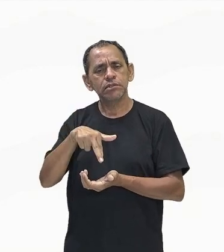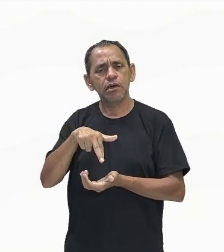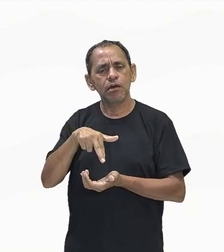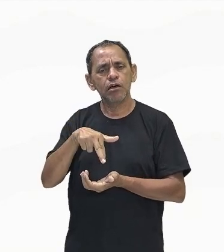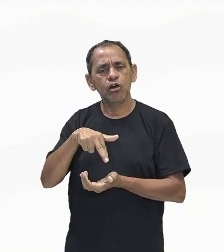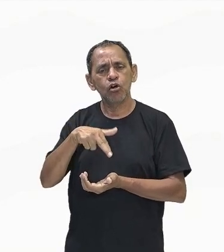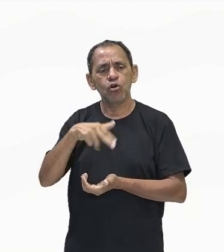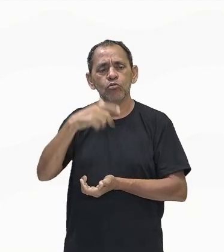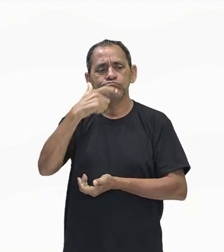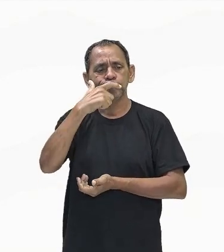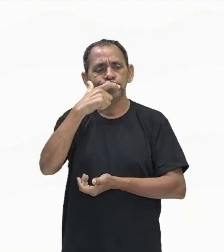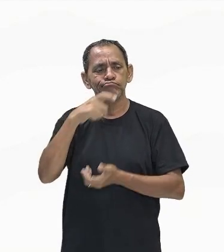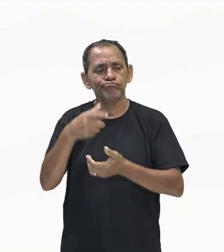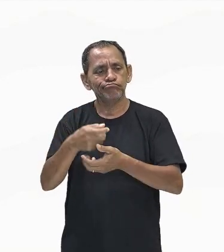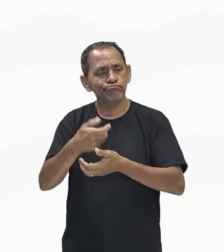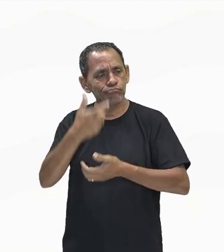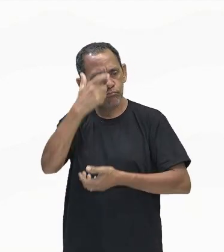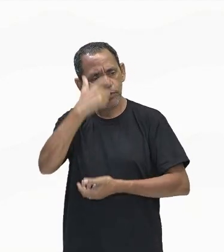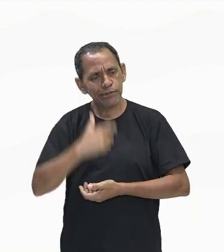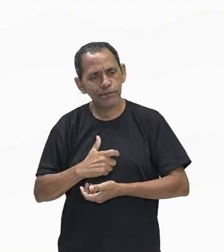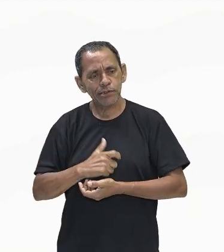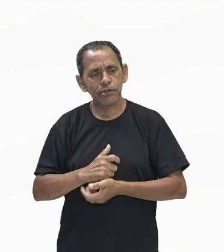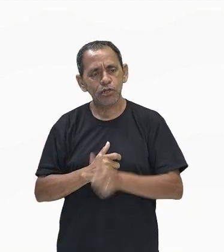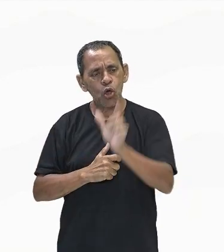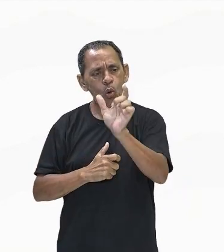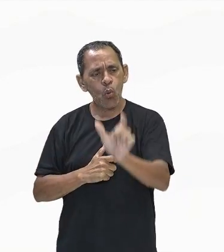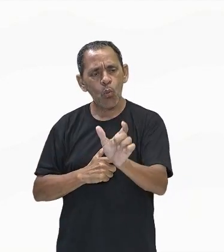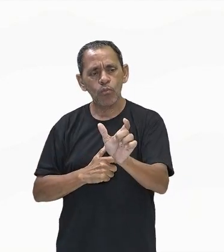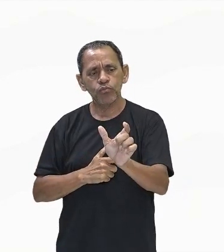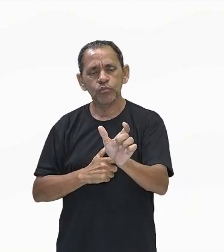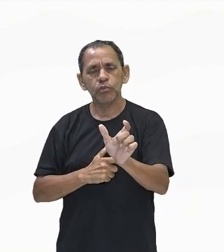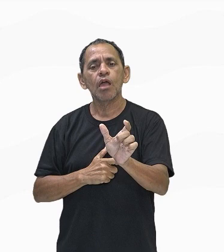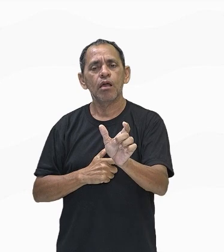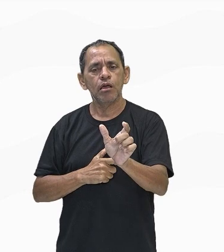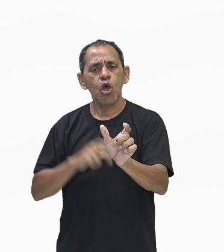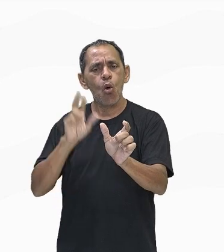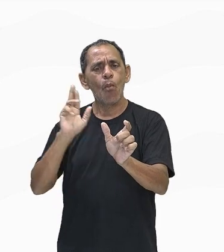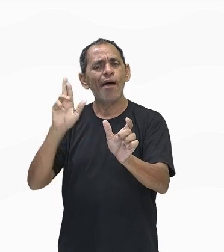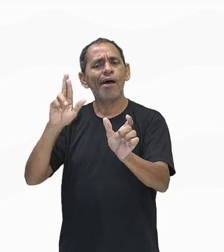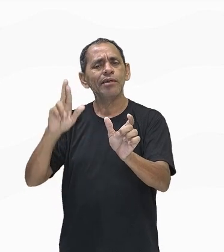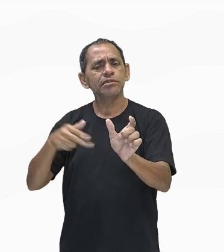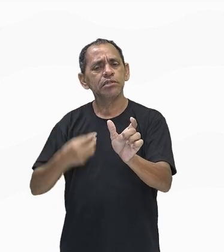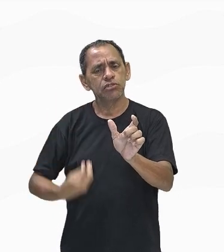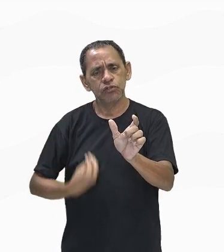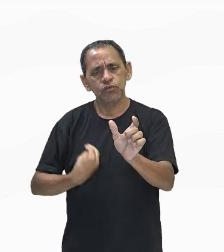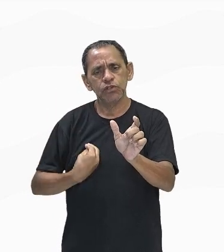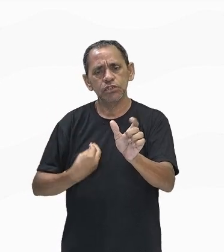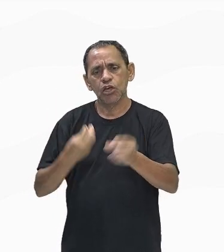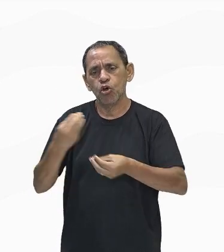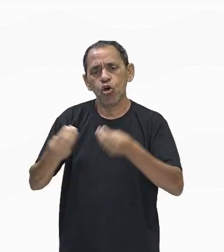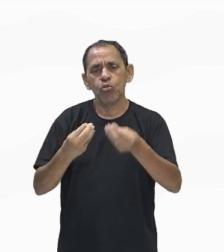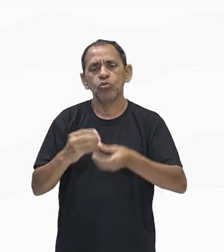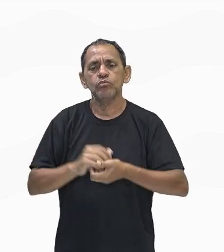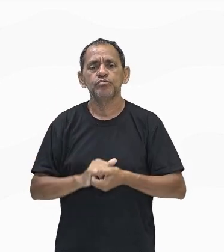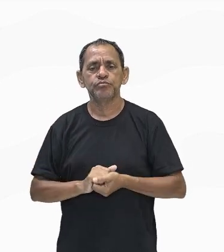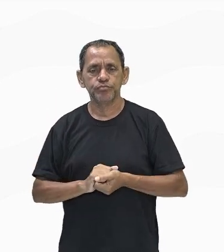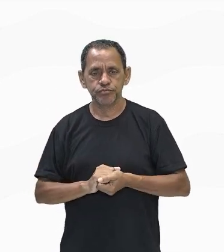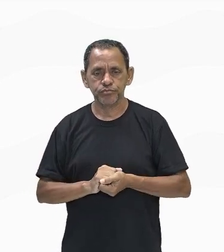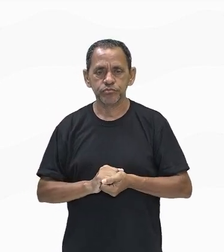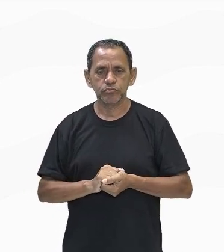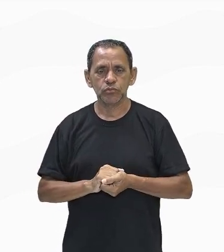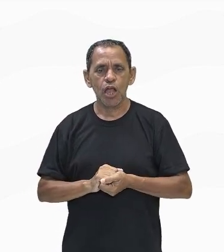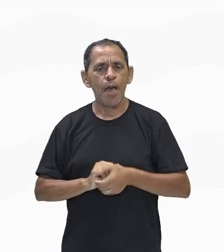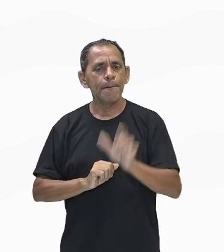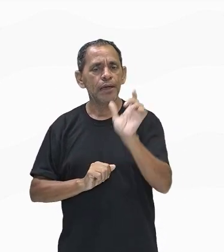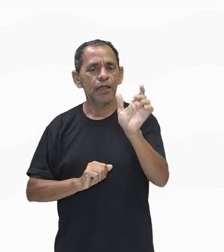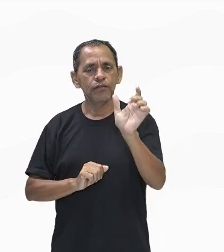né? Então, é uma razão de vida, uma razão para ser. A palavra Ikigai, né? Iki quer